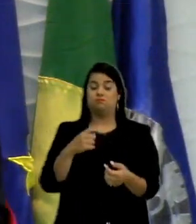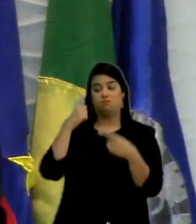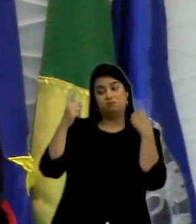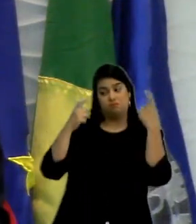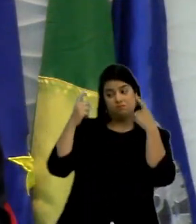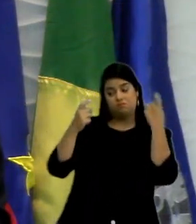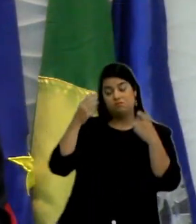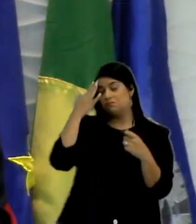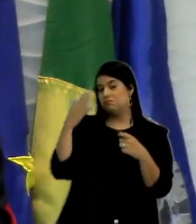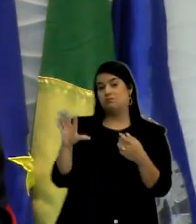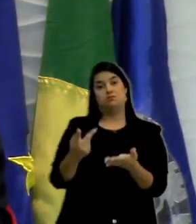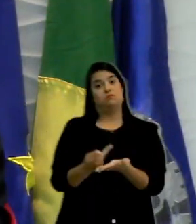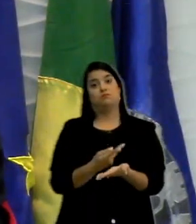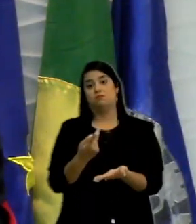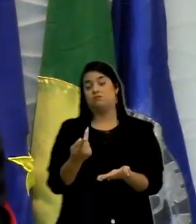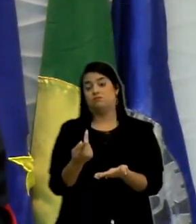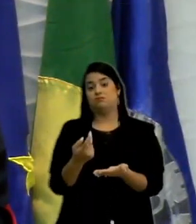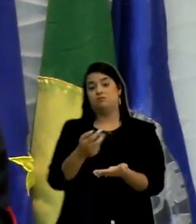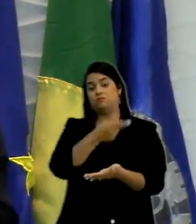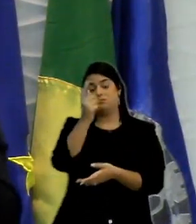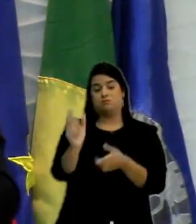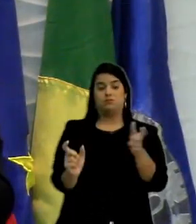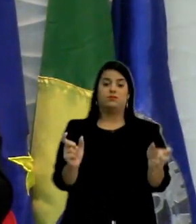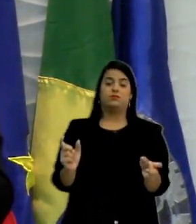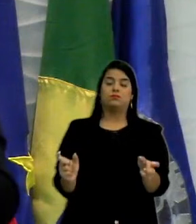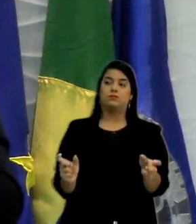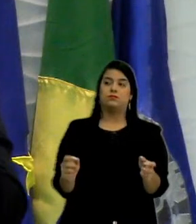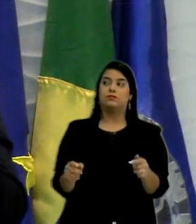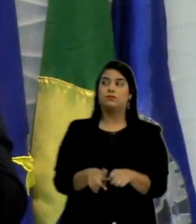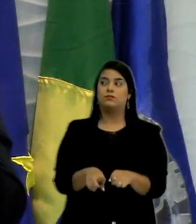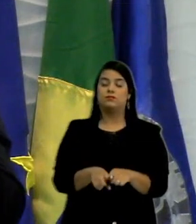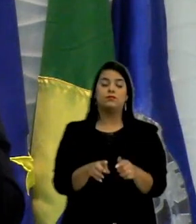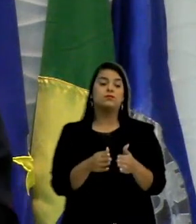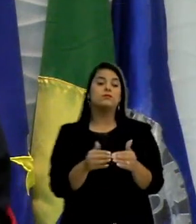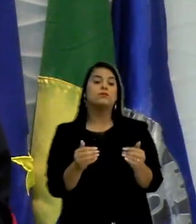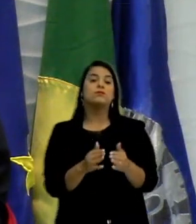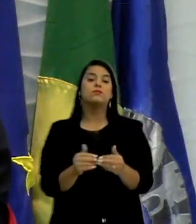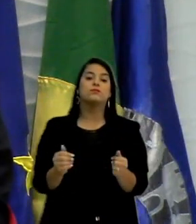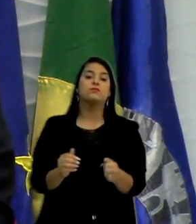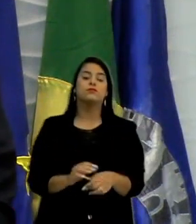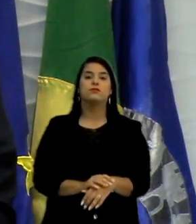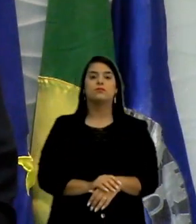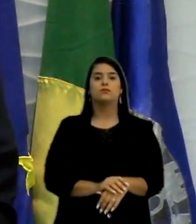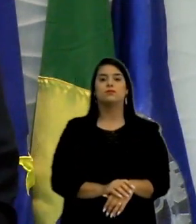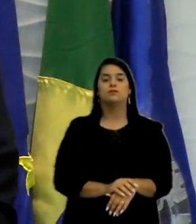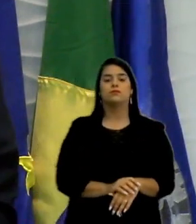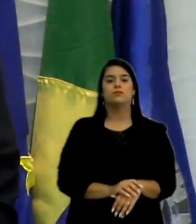não sei o que está acontecendo com esse pessoal. E quero pedir aqui também